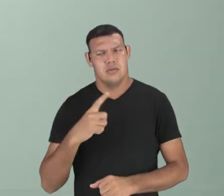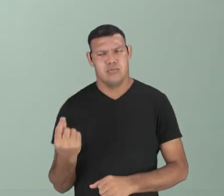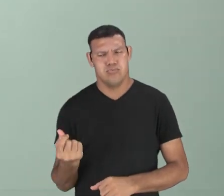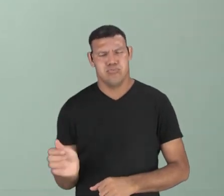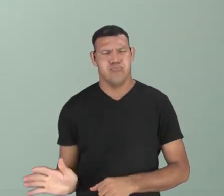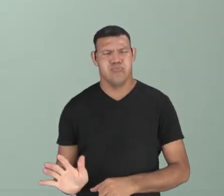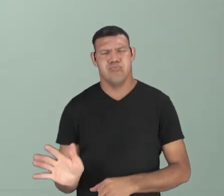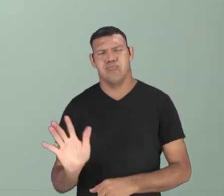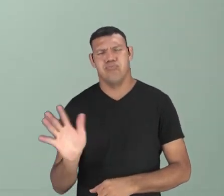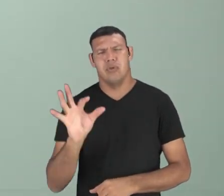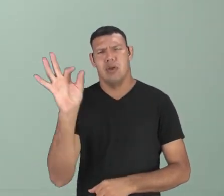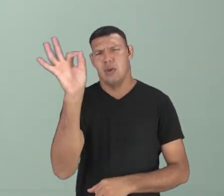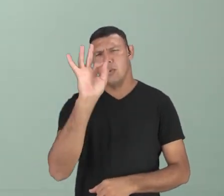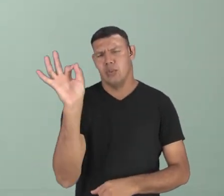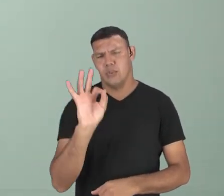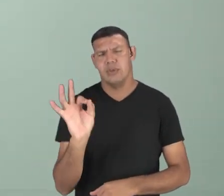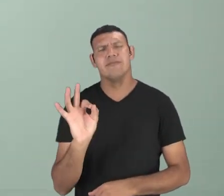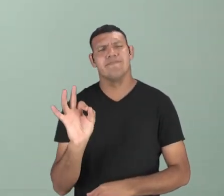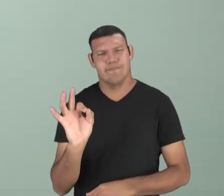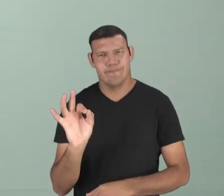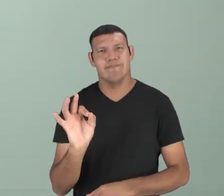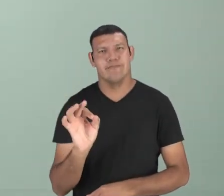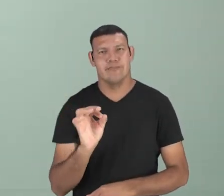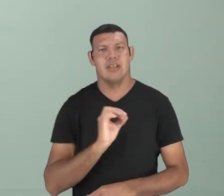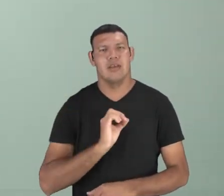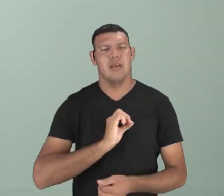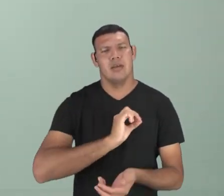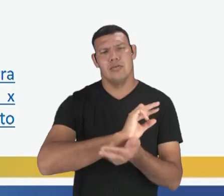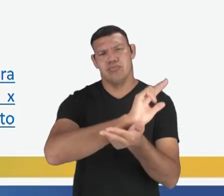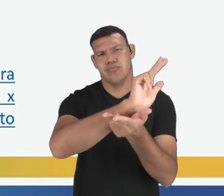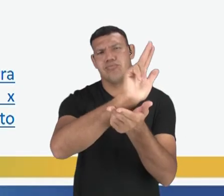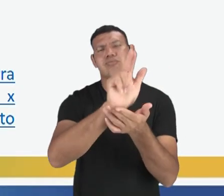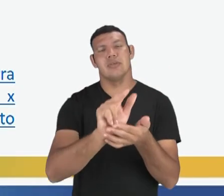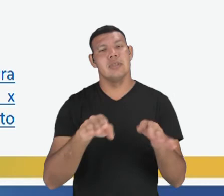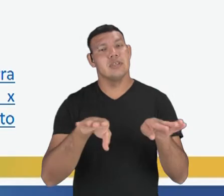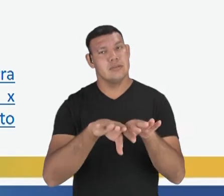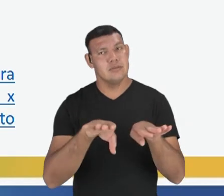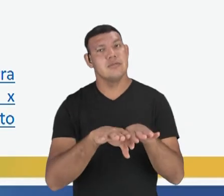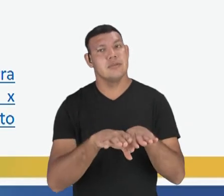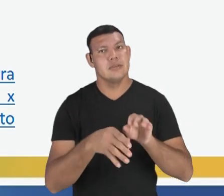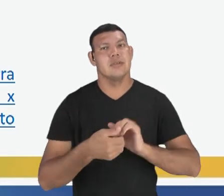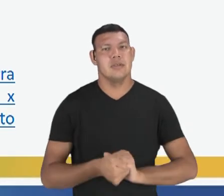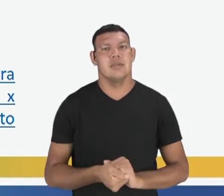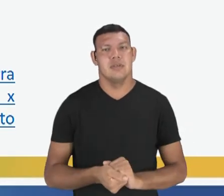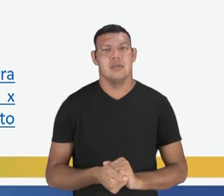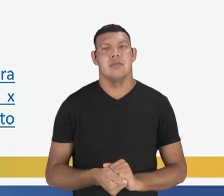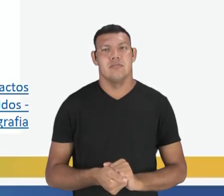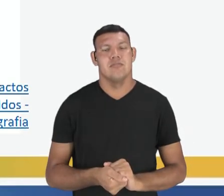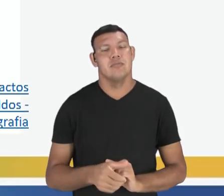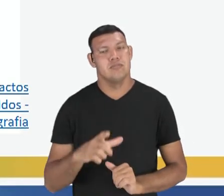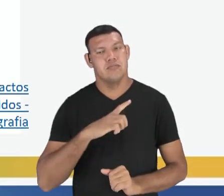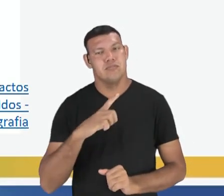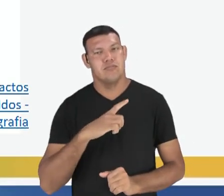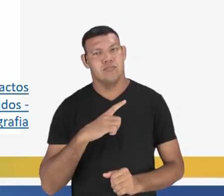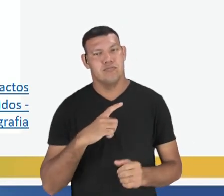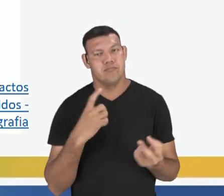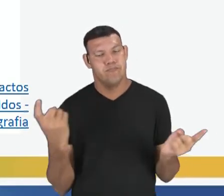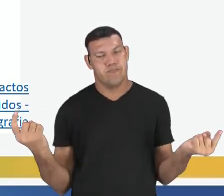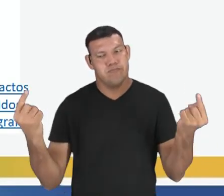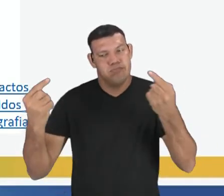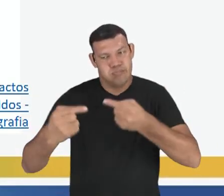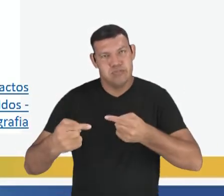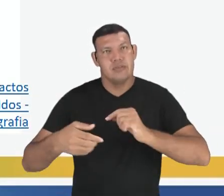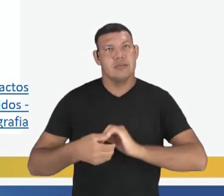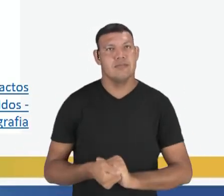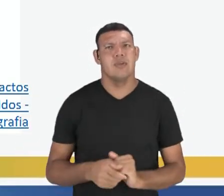vários produtos e houve também um revide da própria China para dar um troco em relação a essa atitude americana. E aí